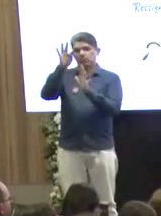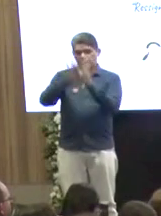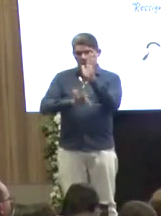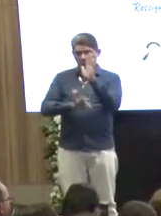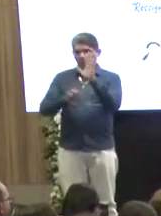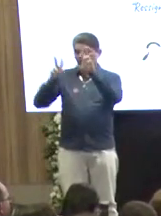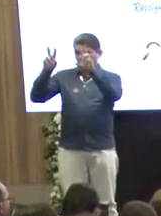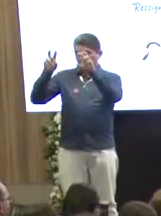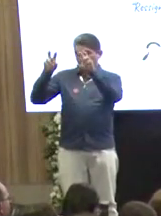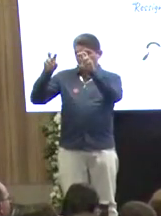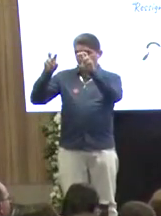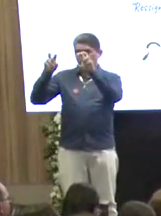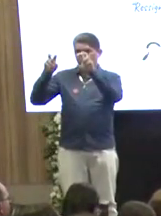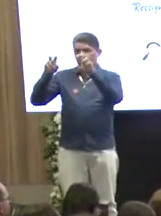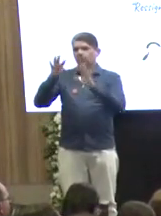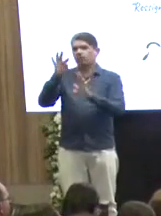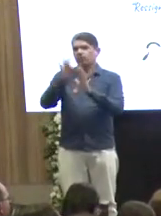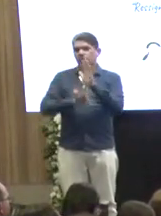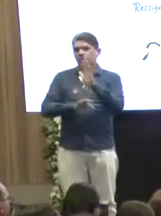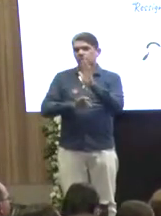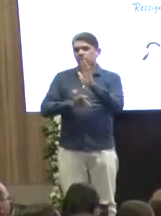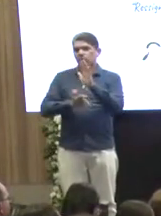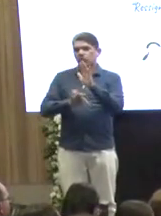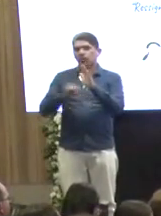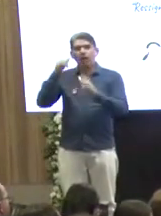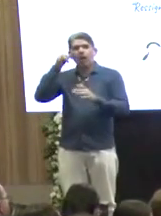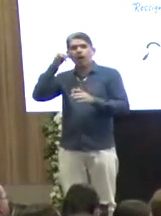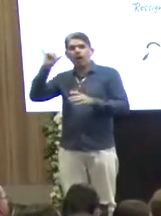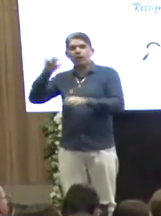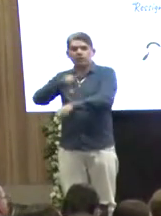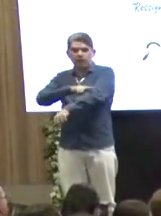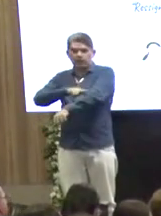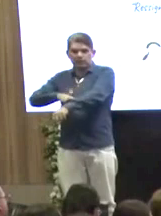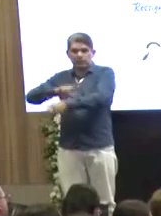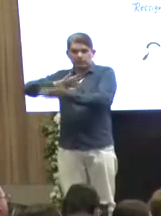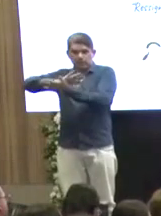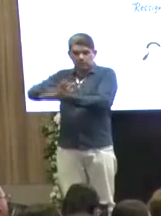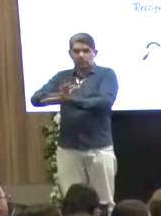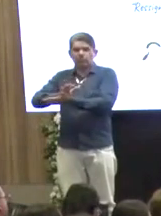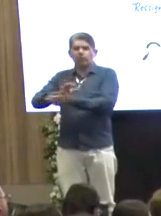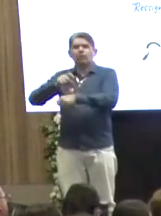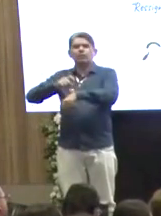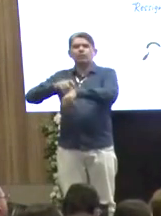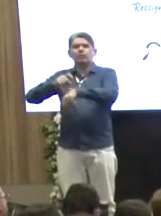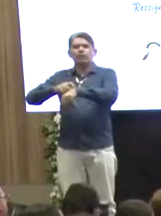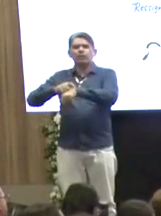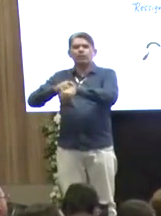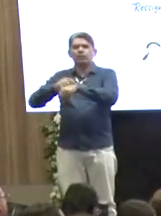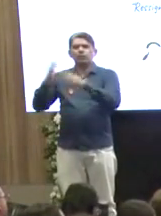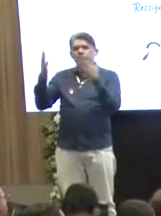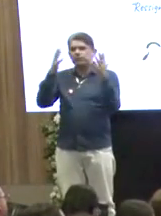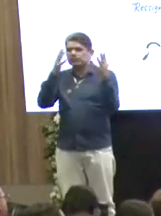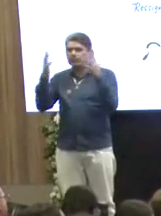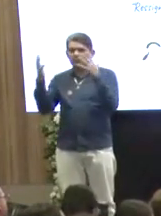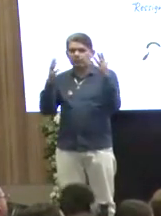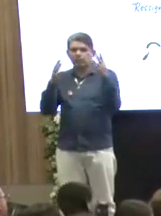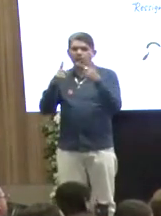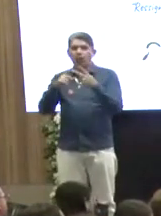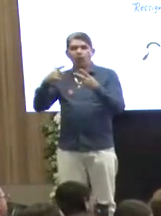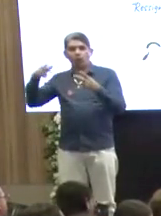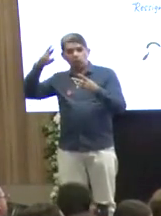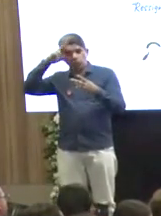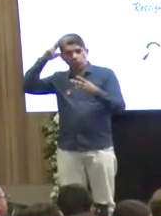sugerir que vocês procurassem Nilma e Rogério aqui para bater um papo. Eles estão aqui disponíveis para a gente, depois por e-mail também. E já fica como sugestão 2